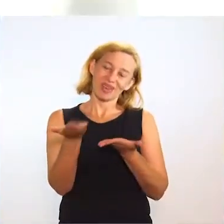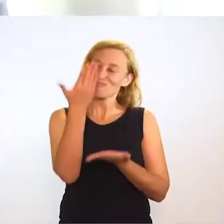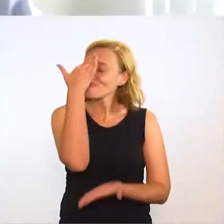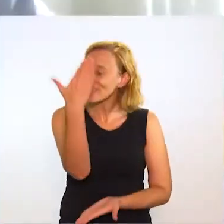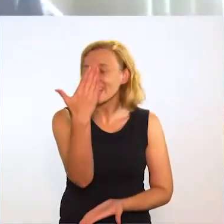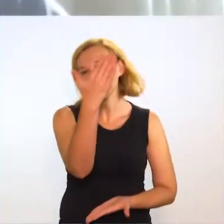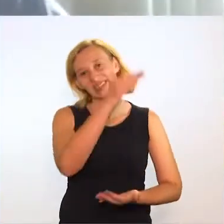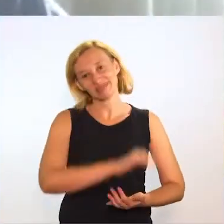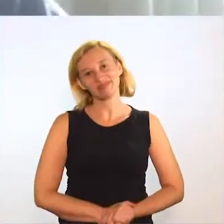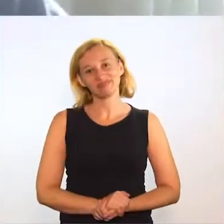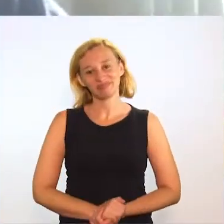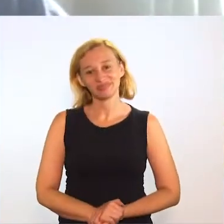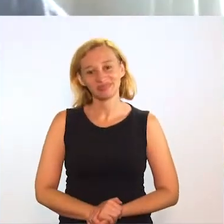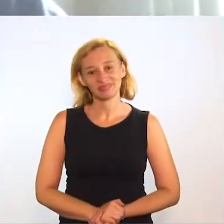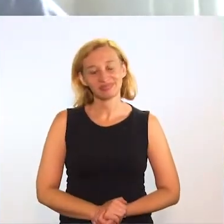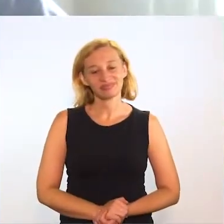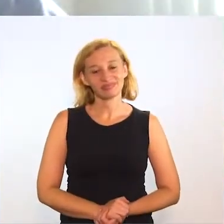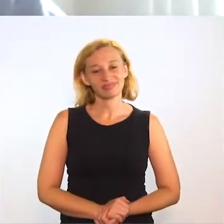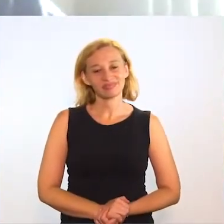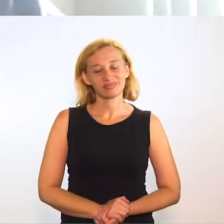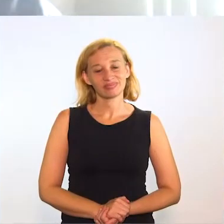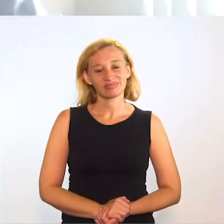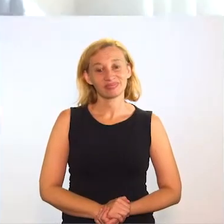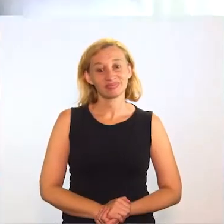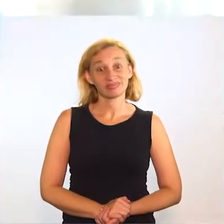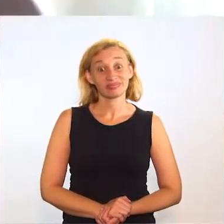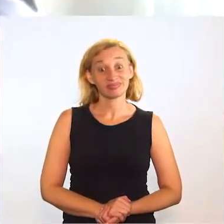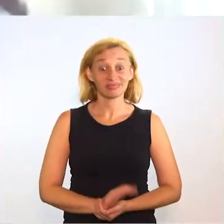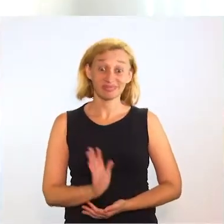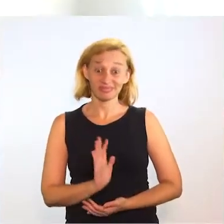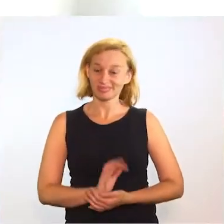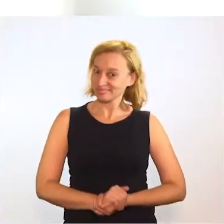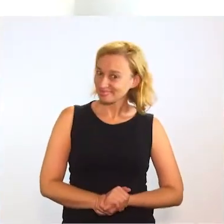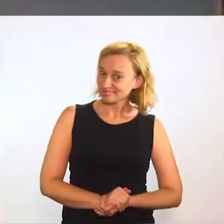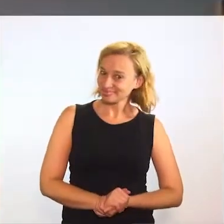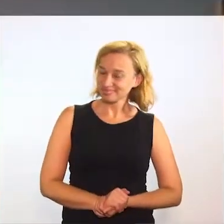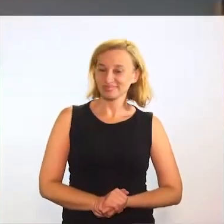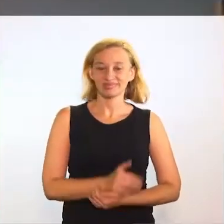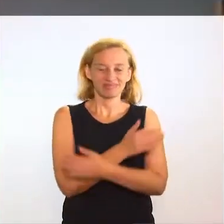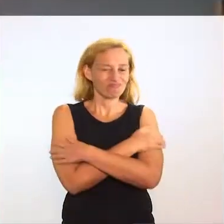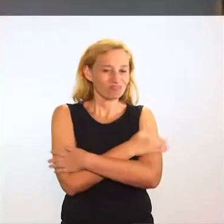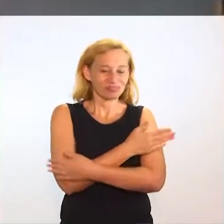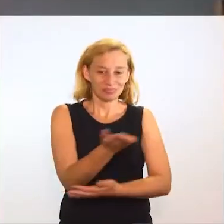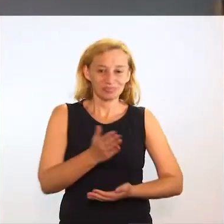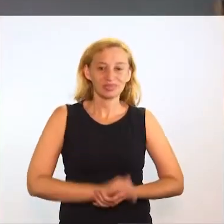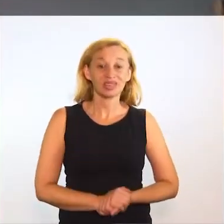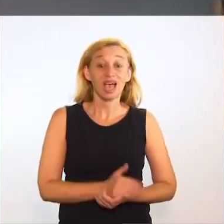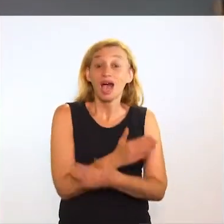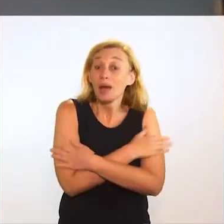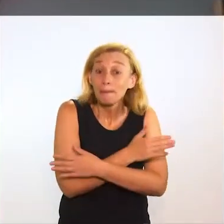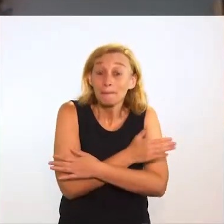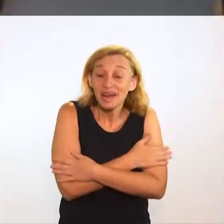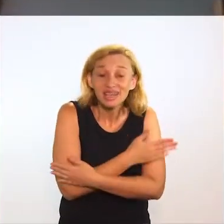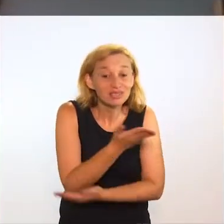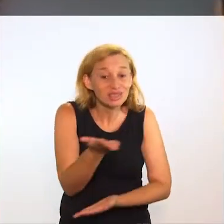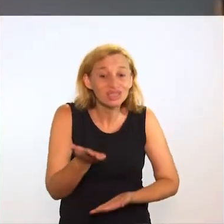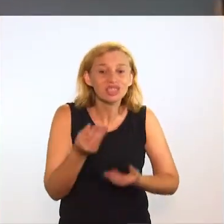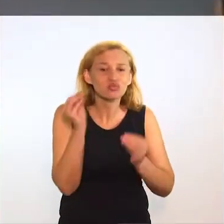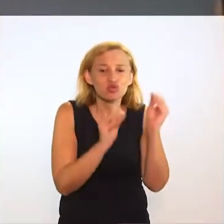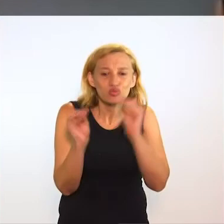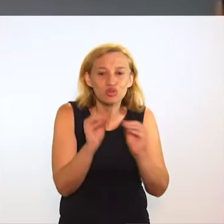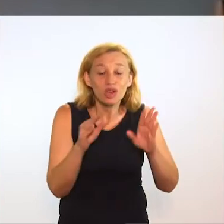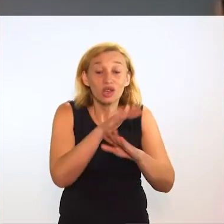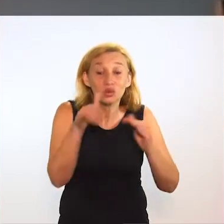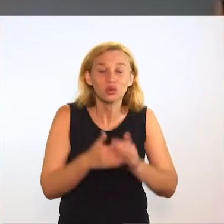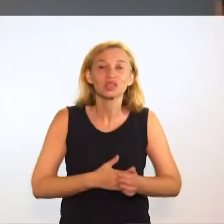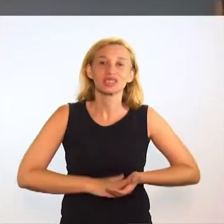Beijo no coração de vocês e muito obrigado. Estejam todos sempre sentindo-se abraçadas. Um abraço